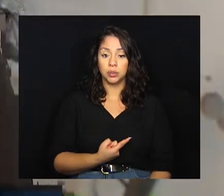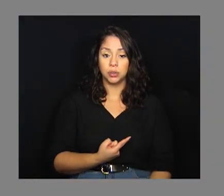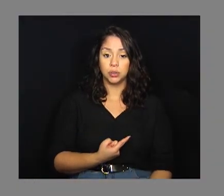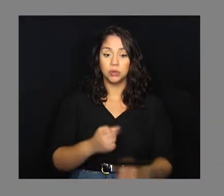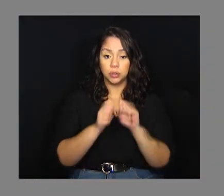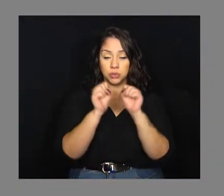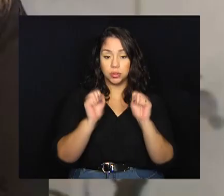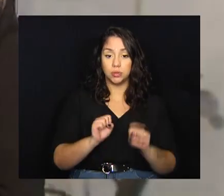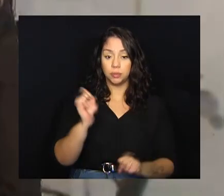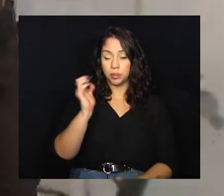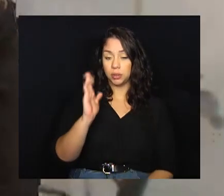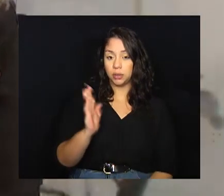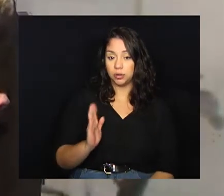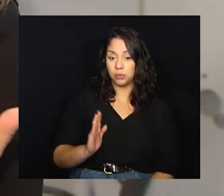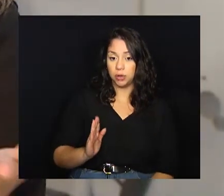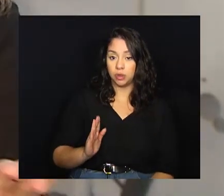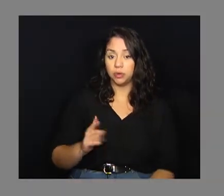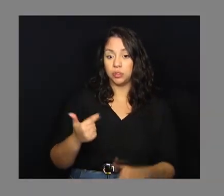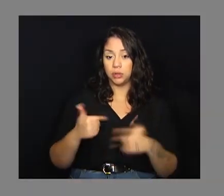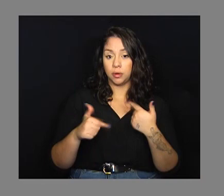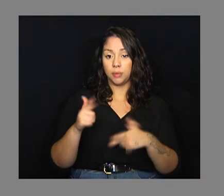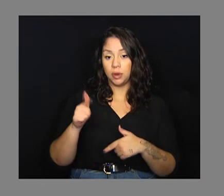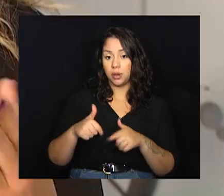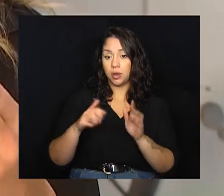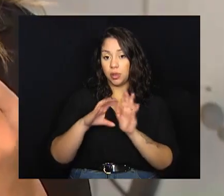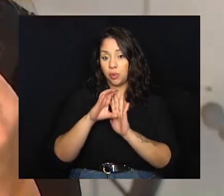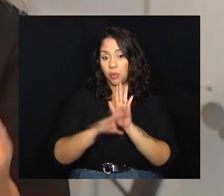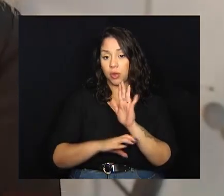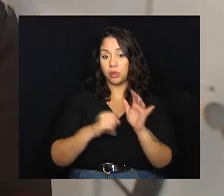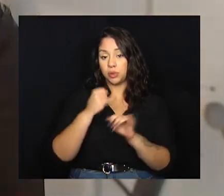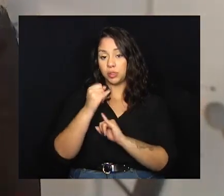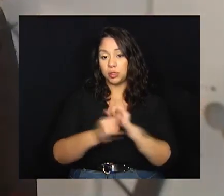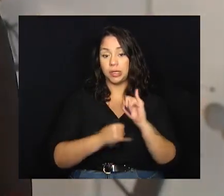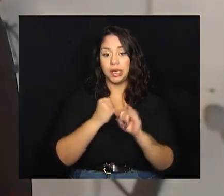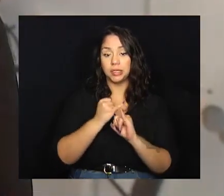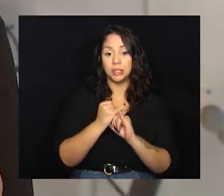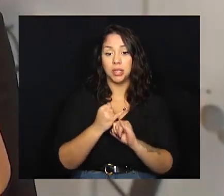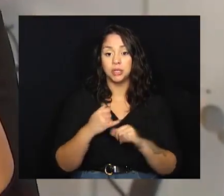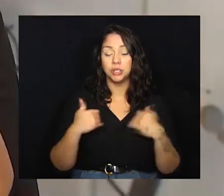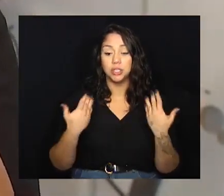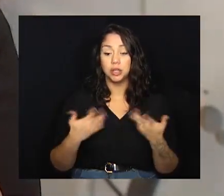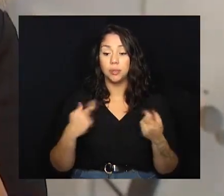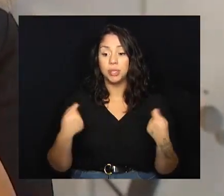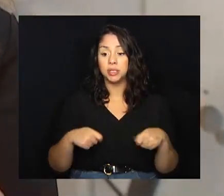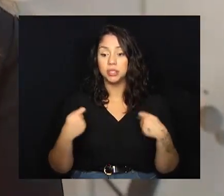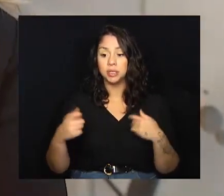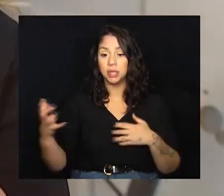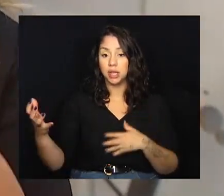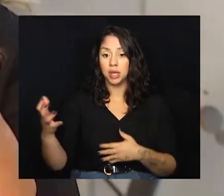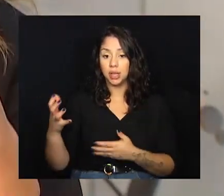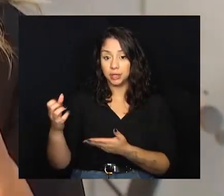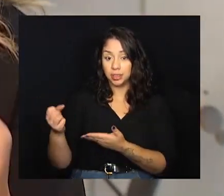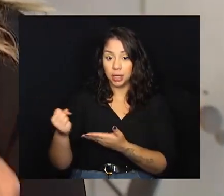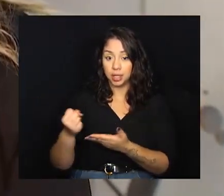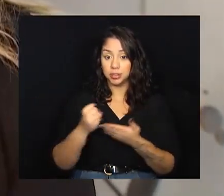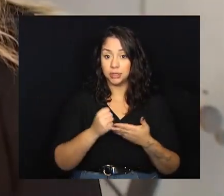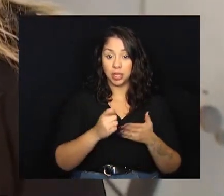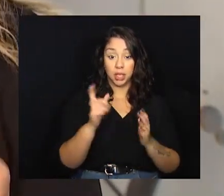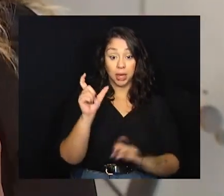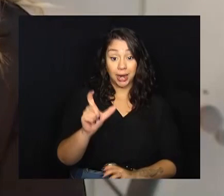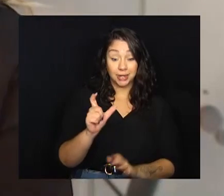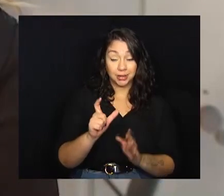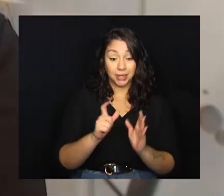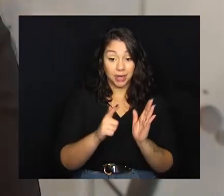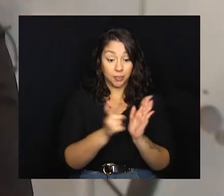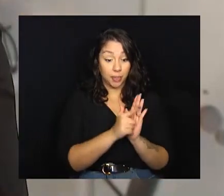que você é um currículo online então é necessário que traga a carteira física ou